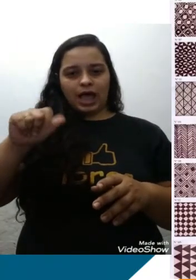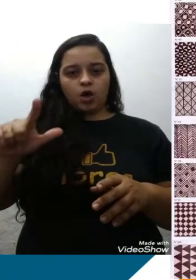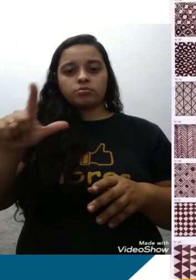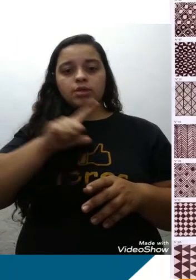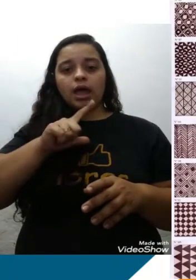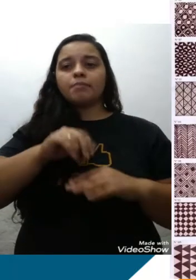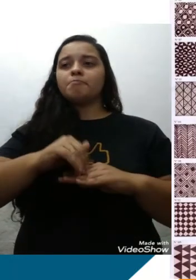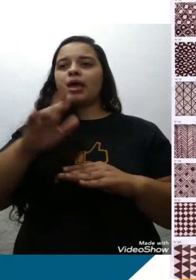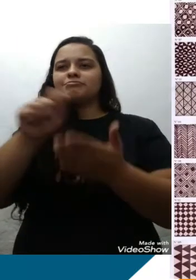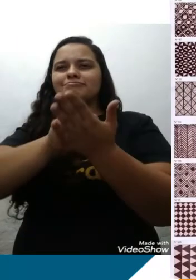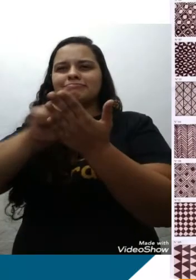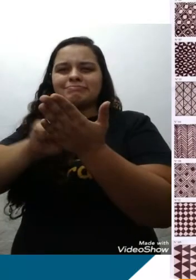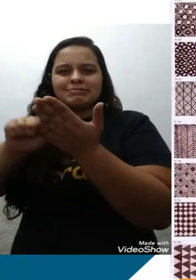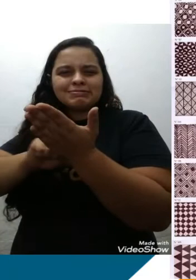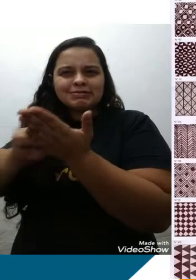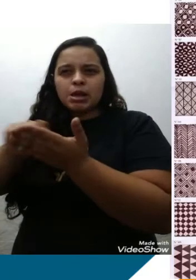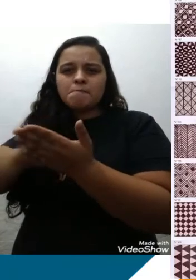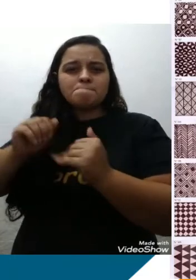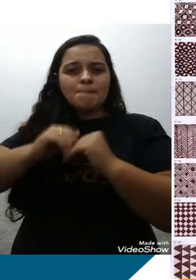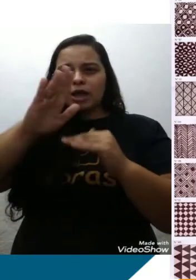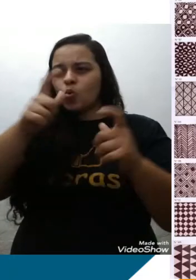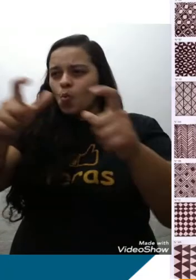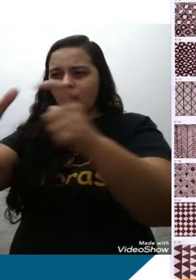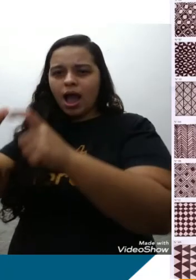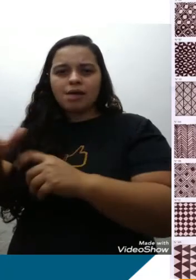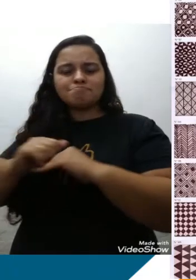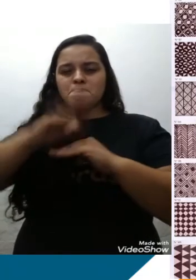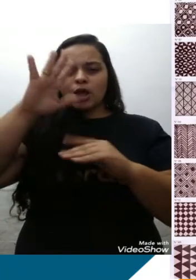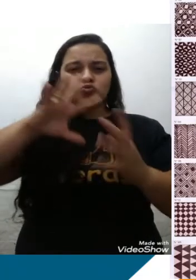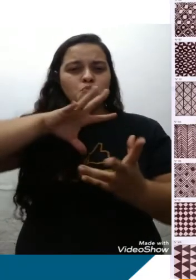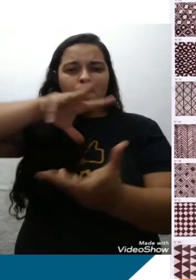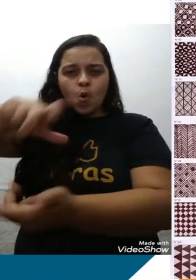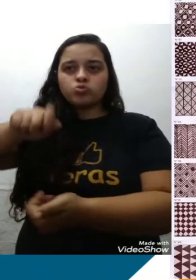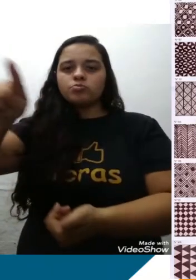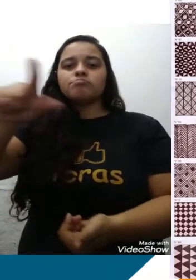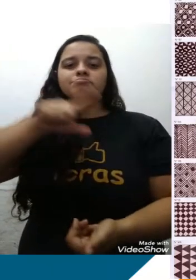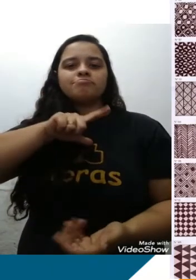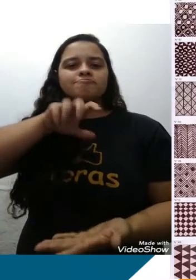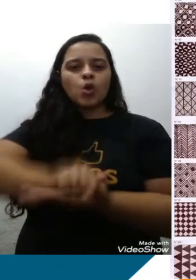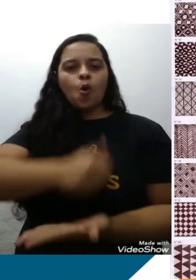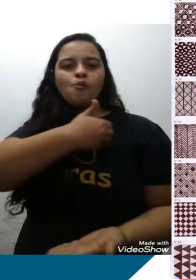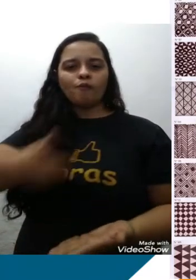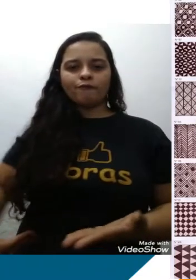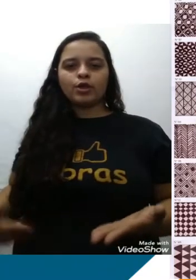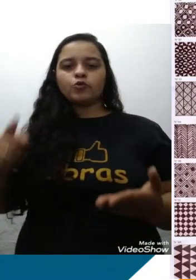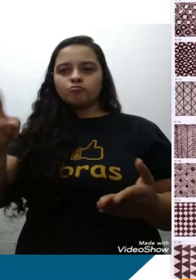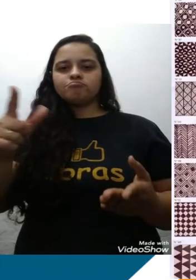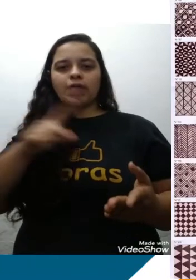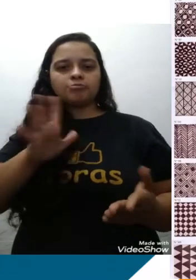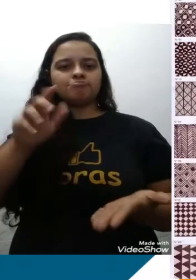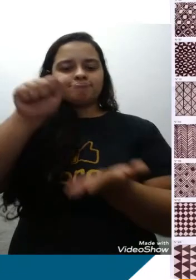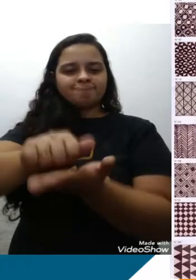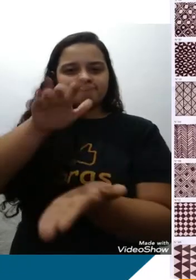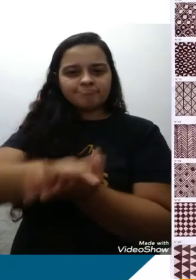com a maior quantidade de iconografia rupestre do mundo, e ele é declarado como Patrimônio Cultural da Humanidade em função da sua importância.